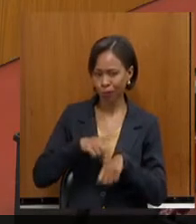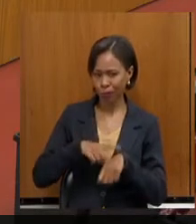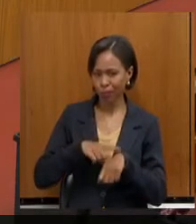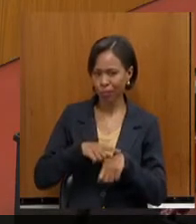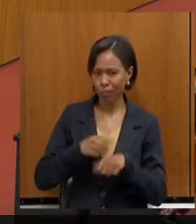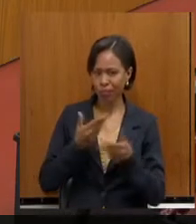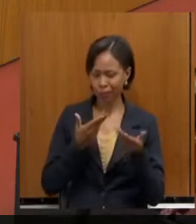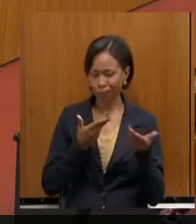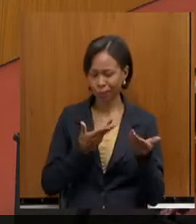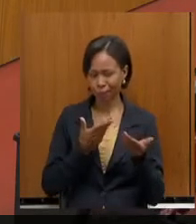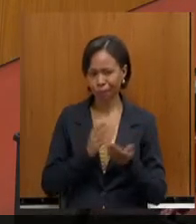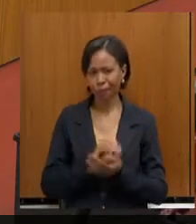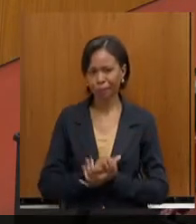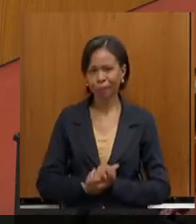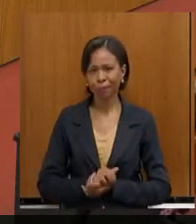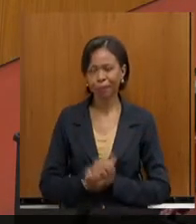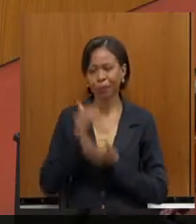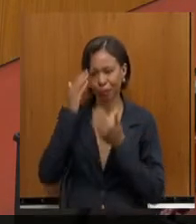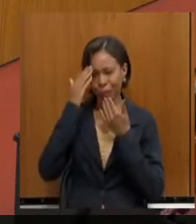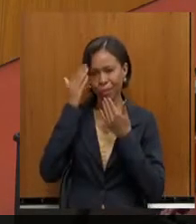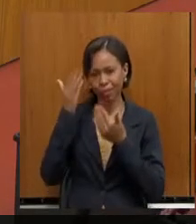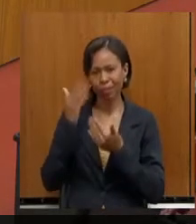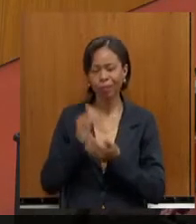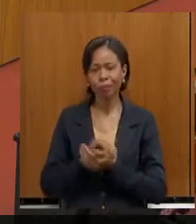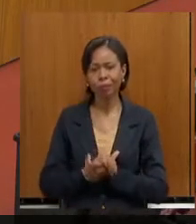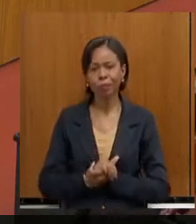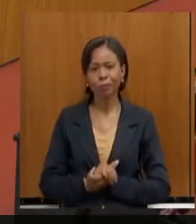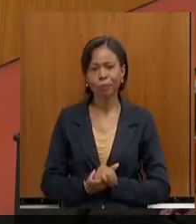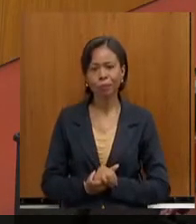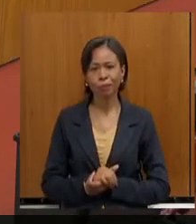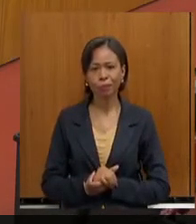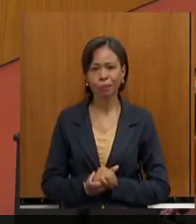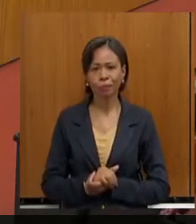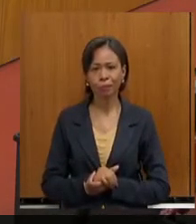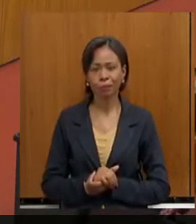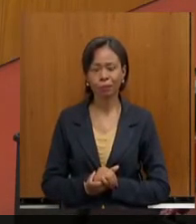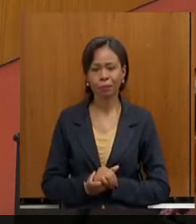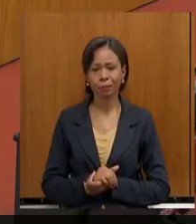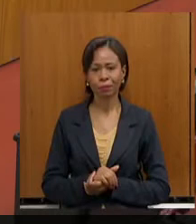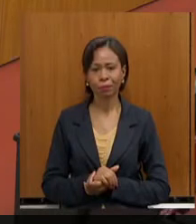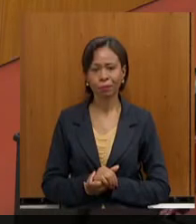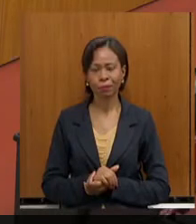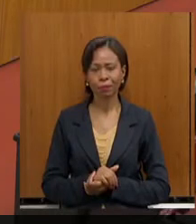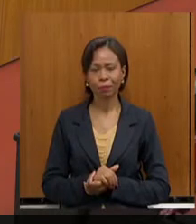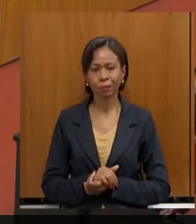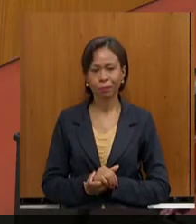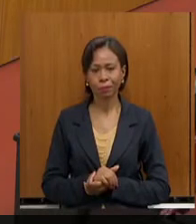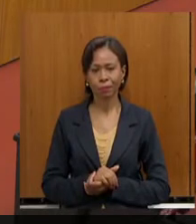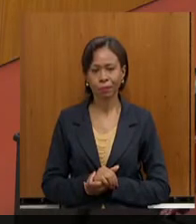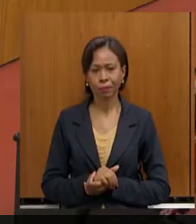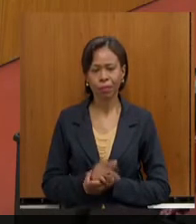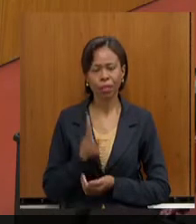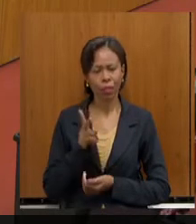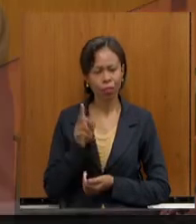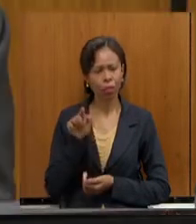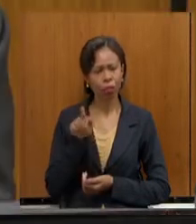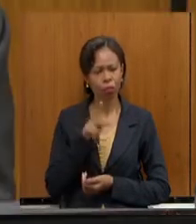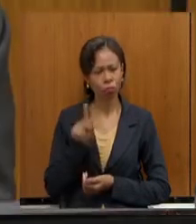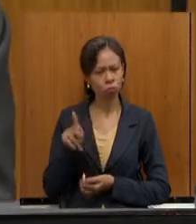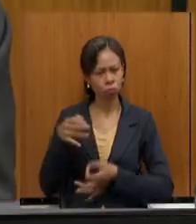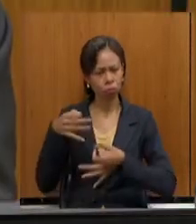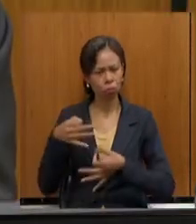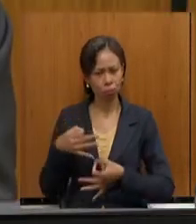no nível assim ó silêncio obrigado é presidente sempre muito dinâmico e Justo na condução dos